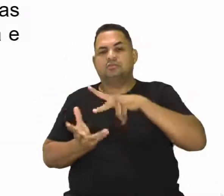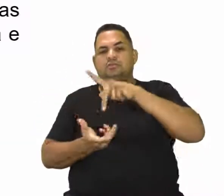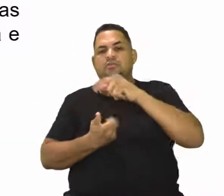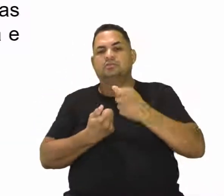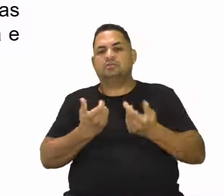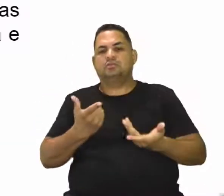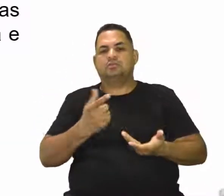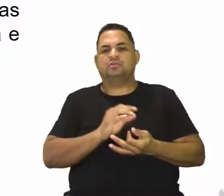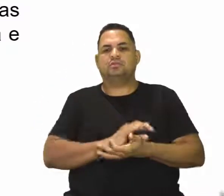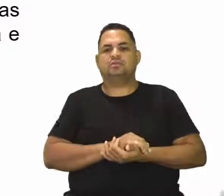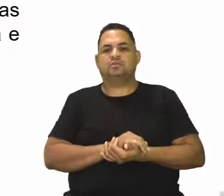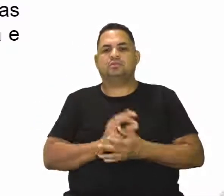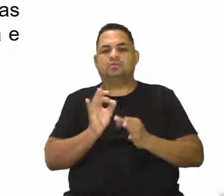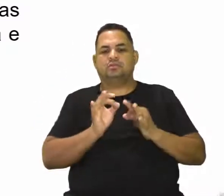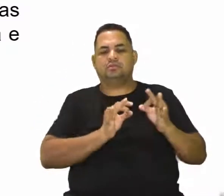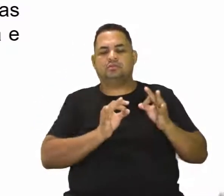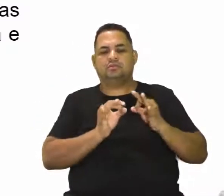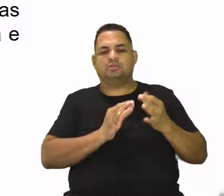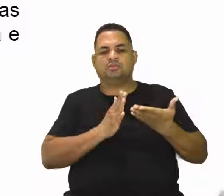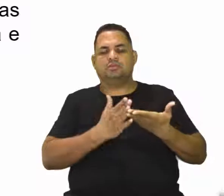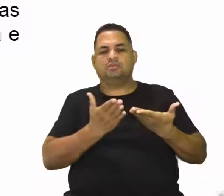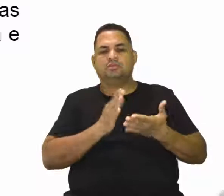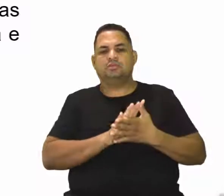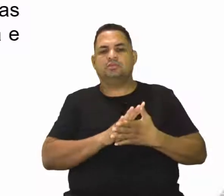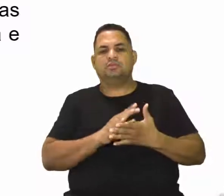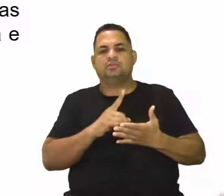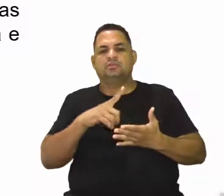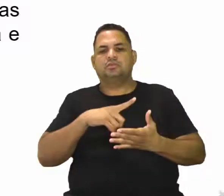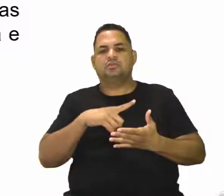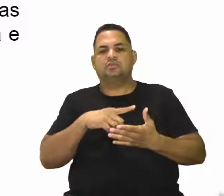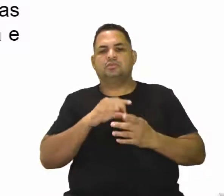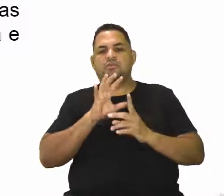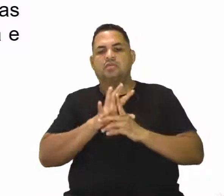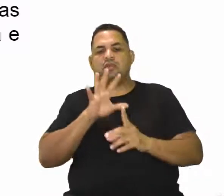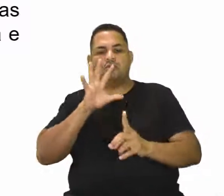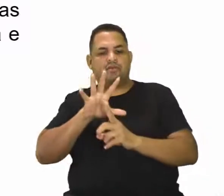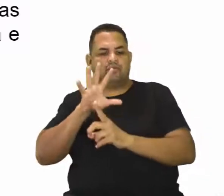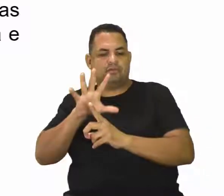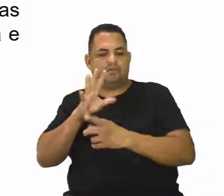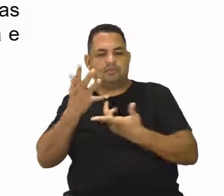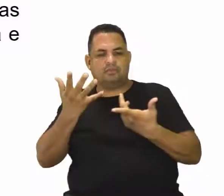acabam se estabelecendo em Manaus porque há um incentivo fiscal.